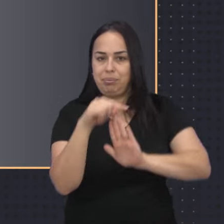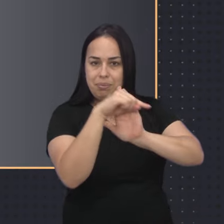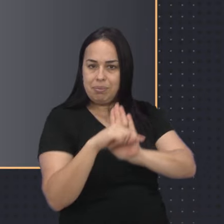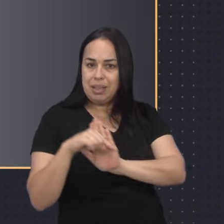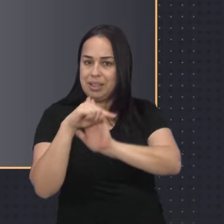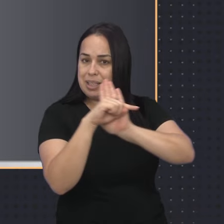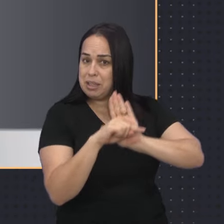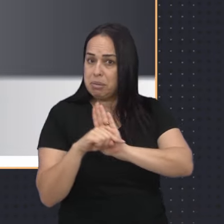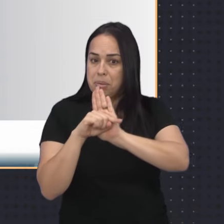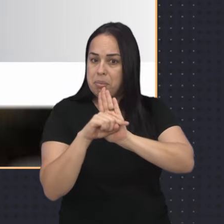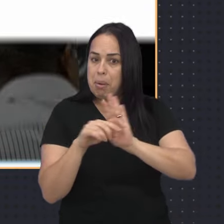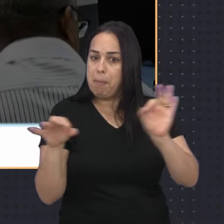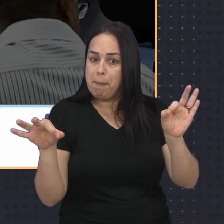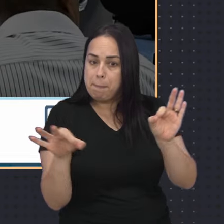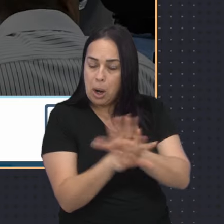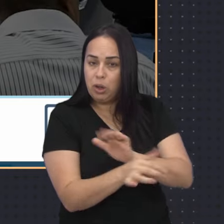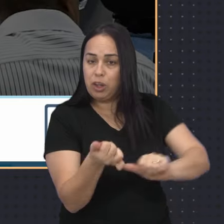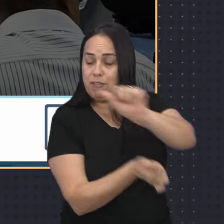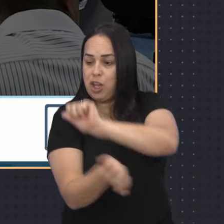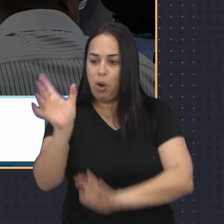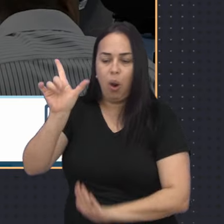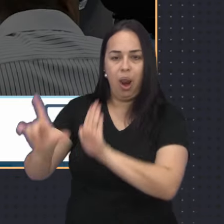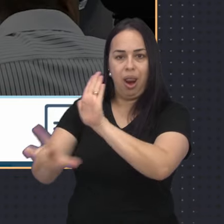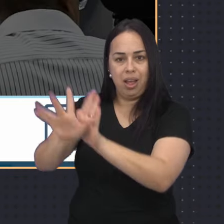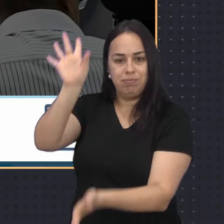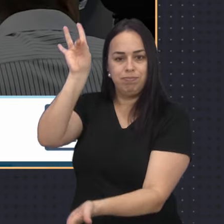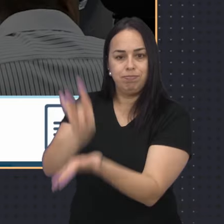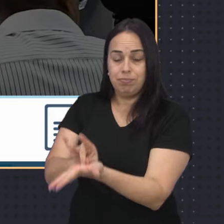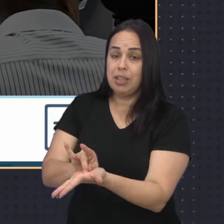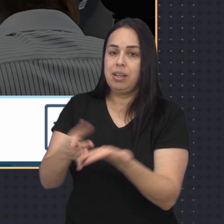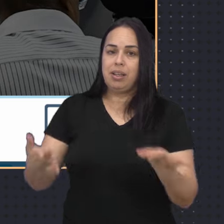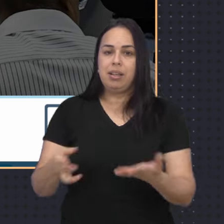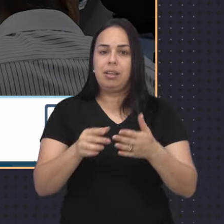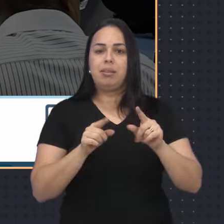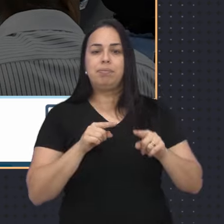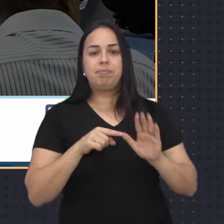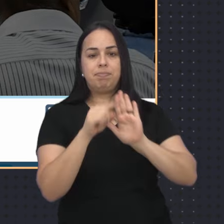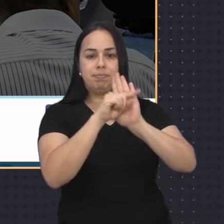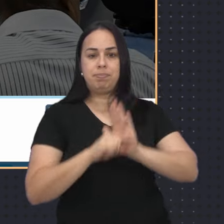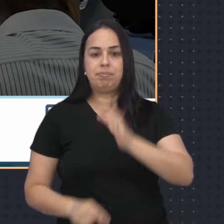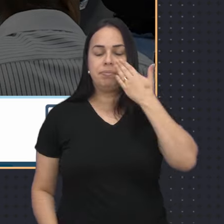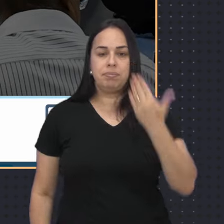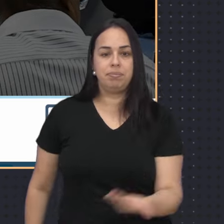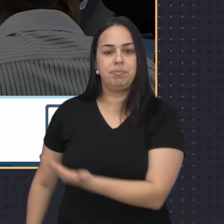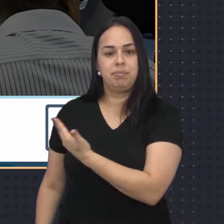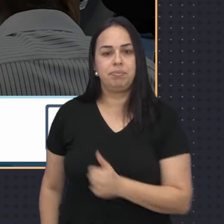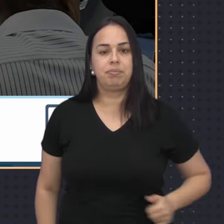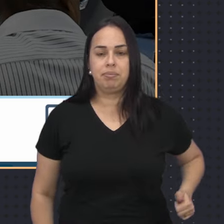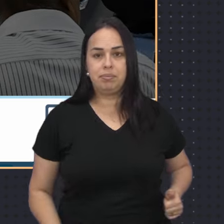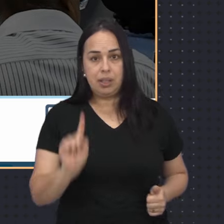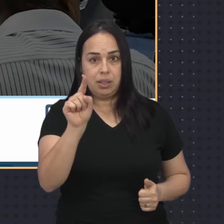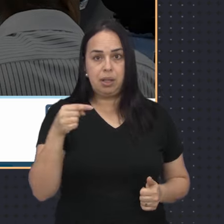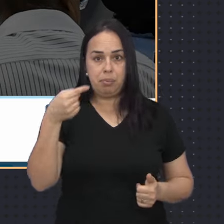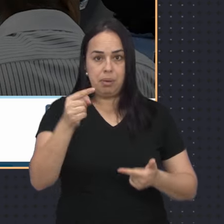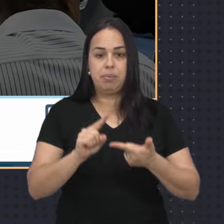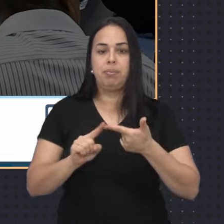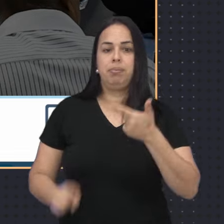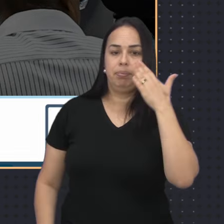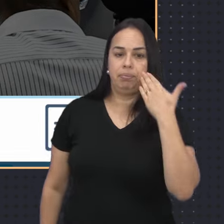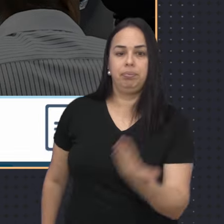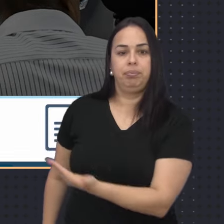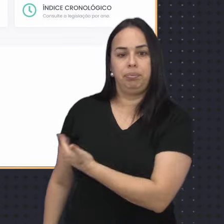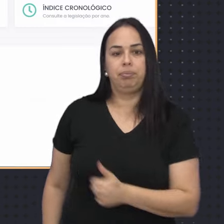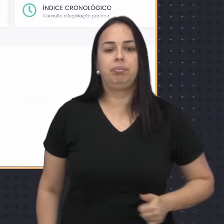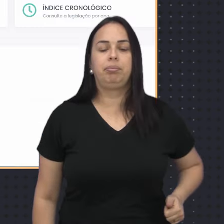as propostas sancionadas que já estão em vigor em São José. Basta clicar em Atividade Legislativa, depois em Legislação